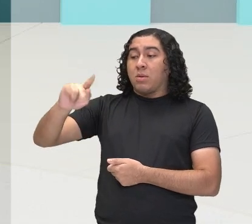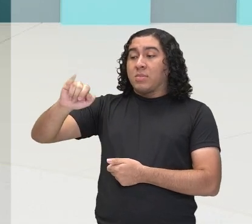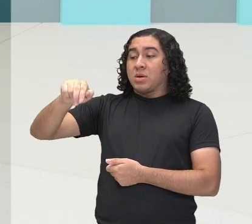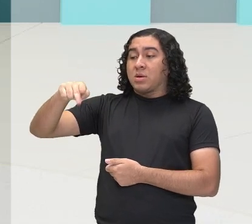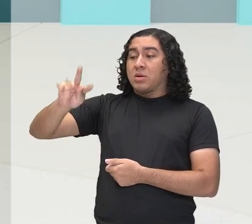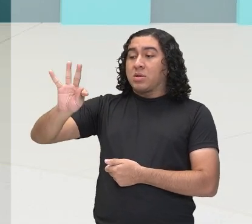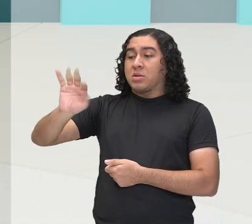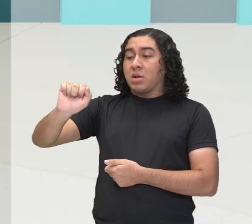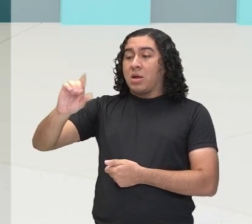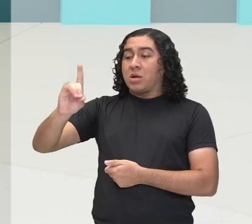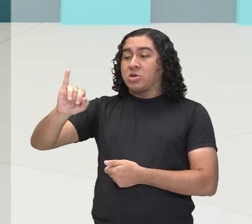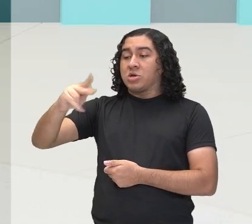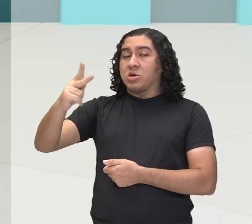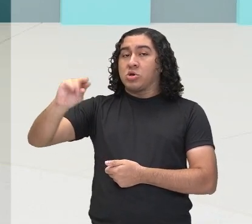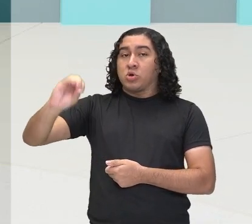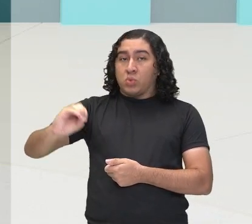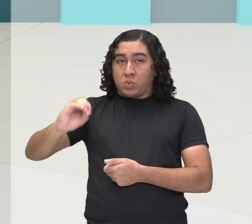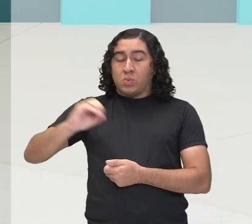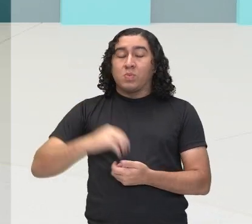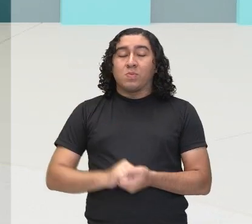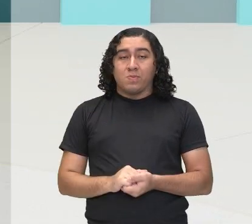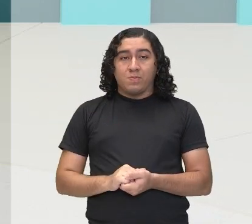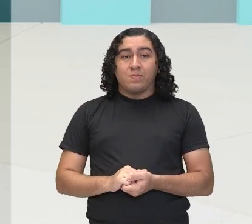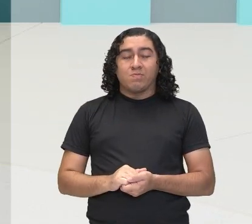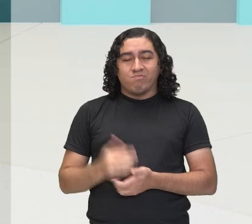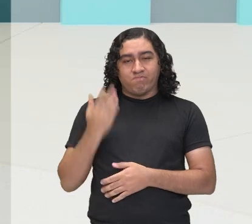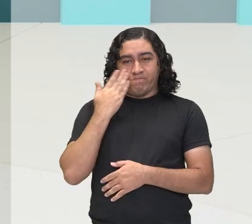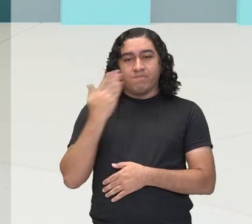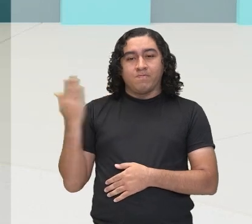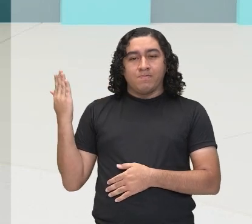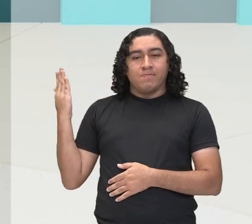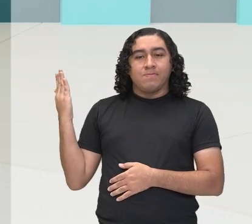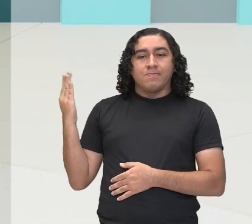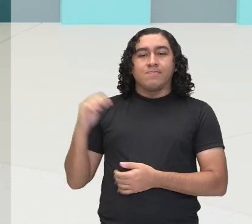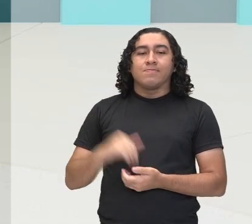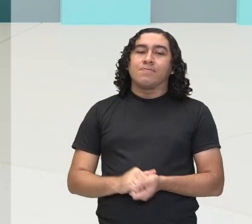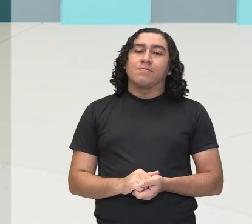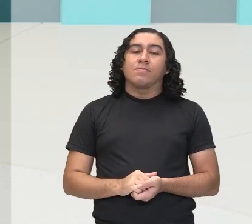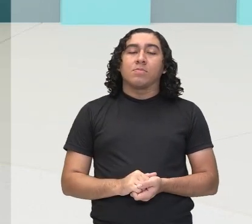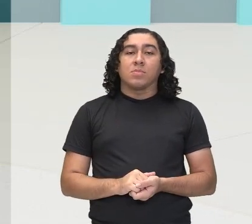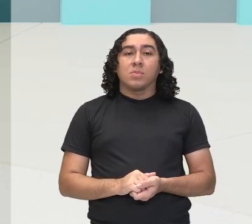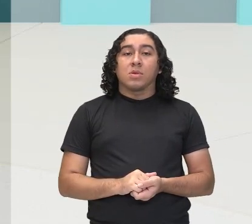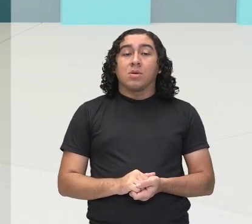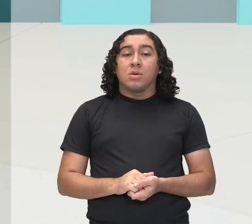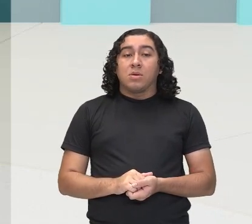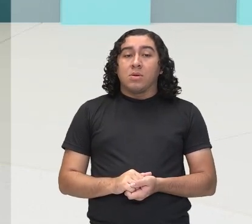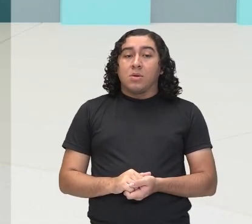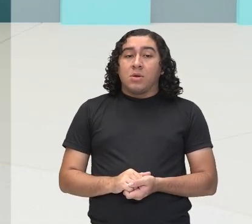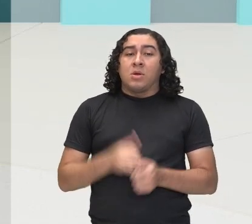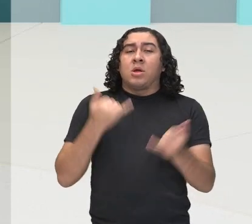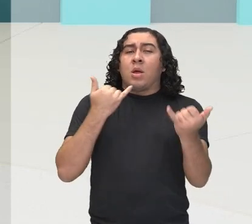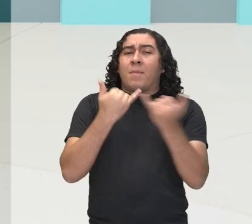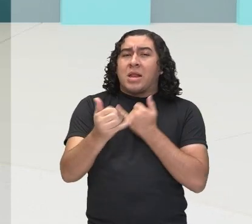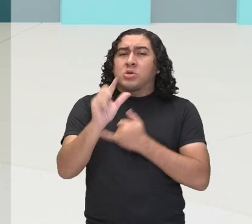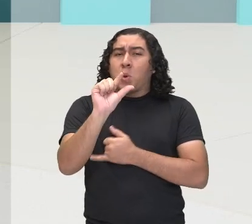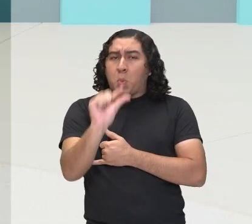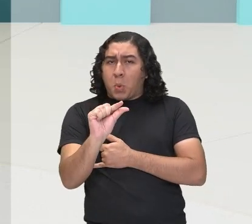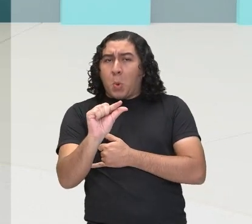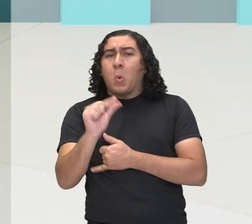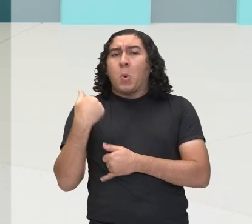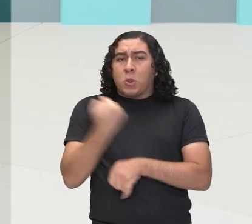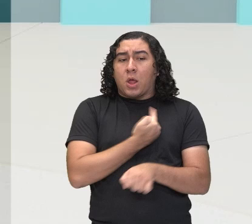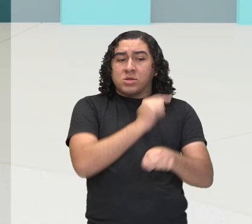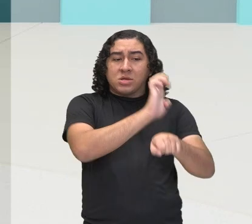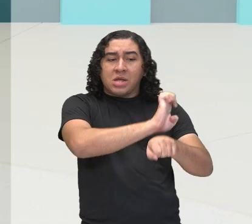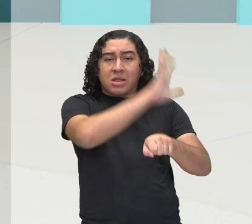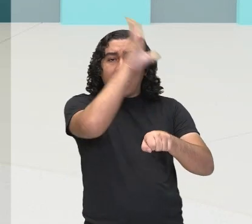pintadinho. Então, como vocês podem ver, ele parece um pouco com o nosso boi